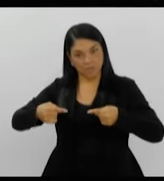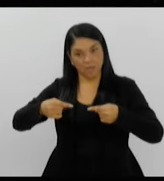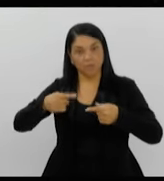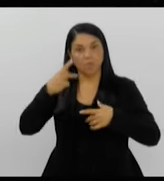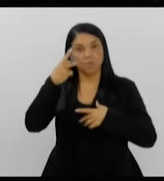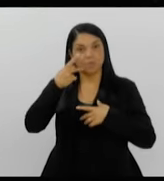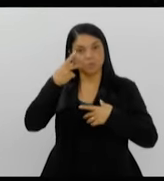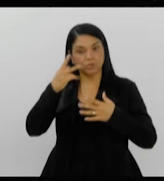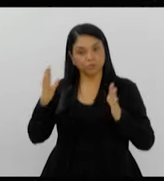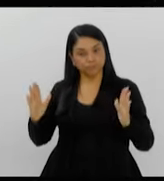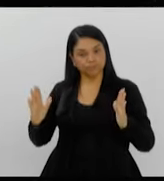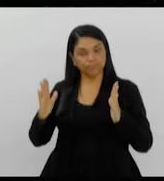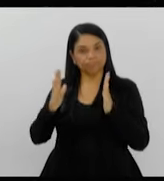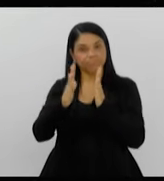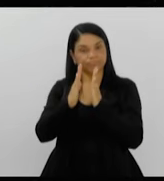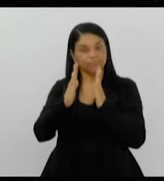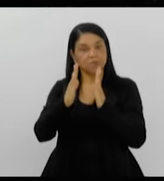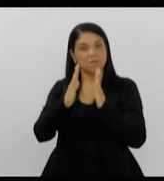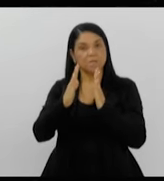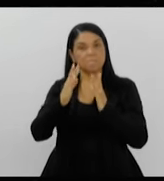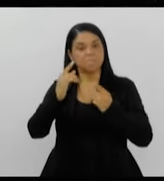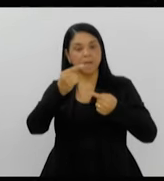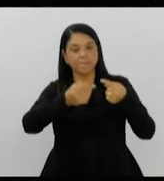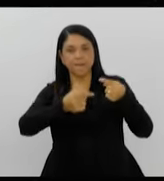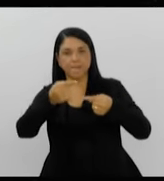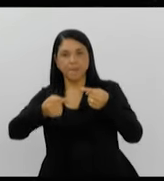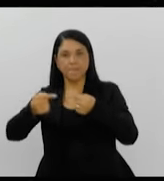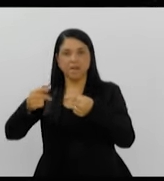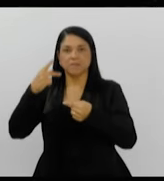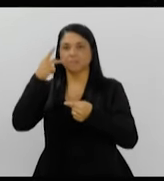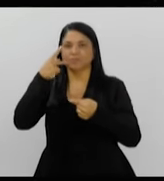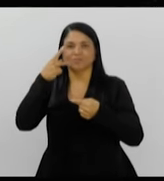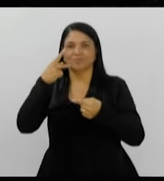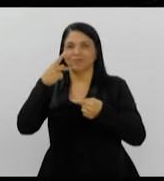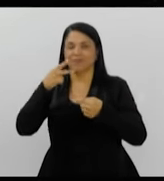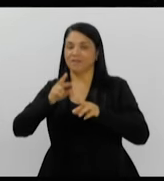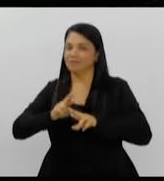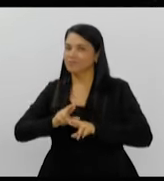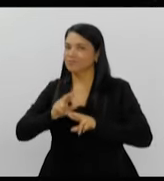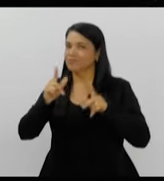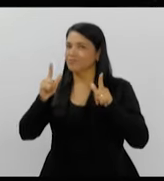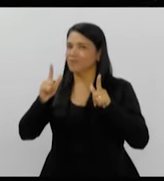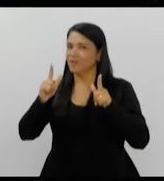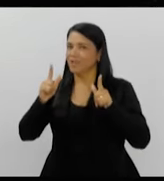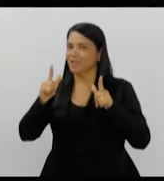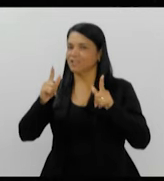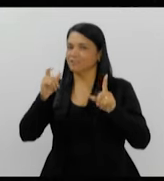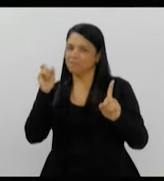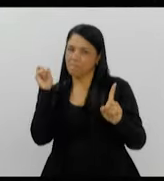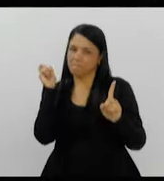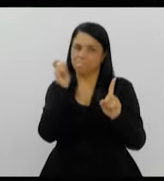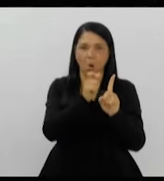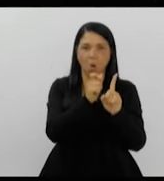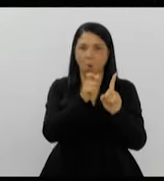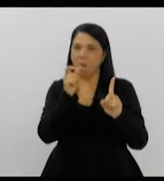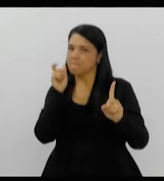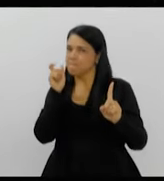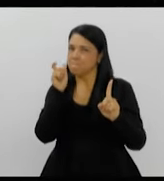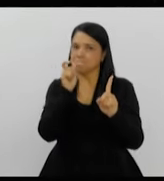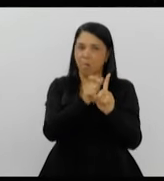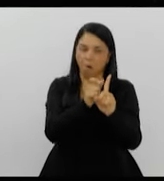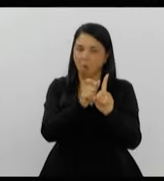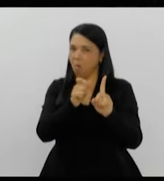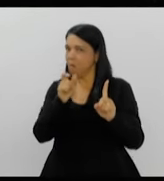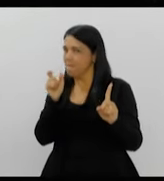faz o enfrentamento na política e não o enfrentamento no xingamento na